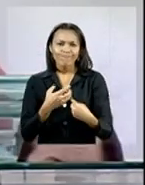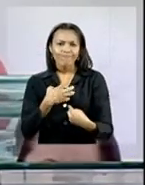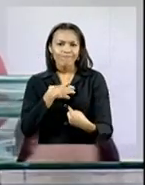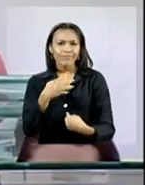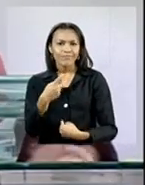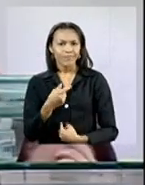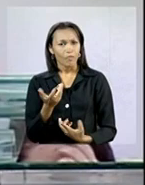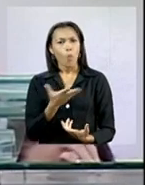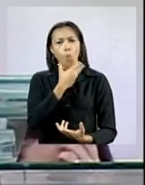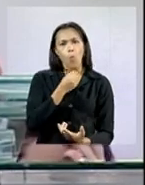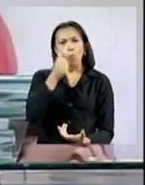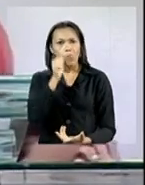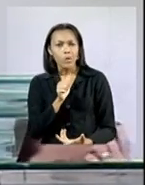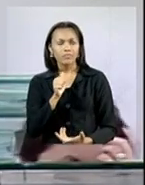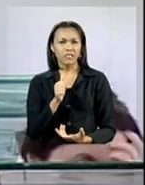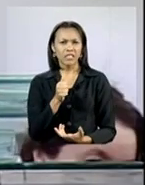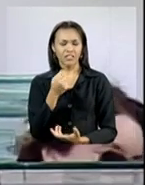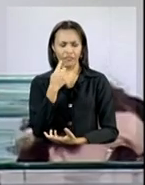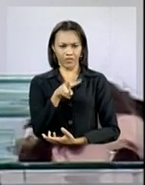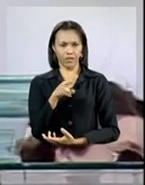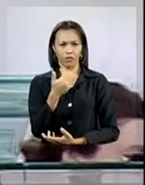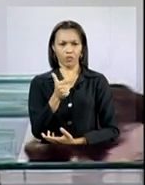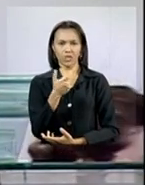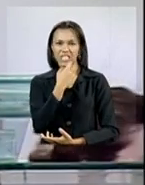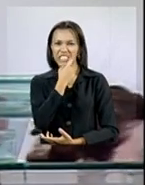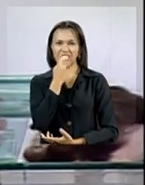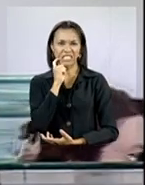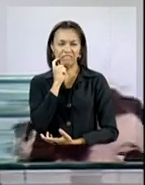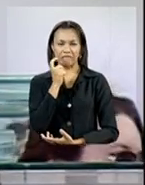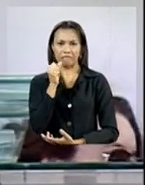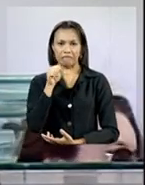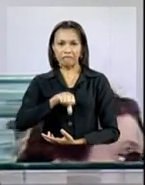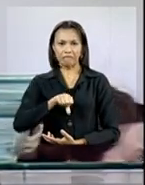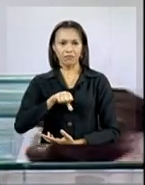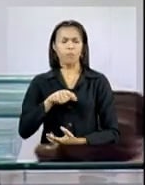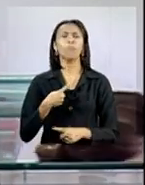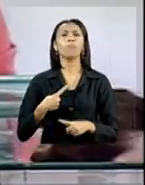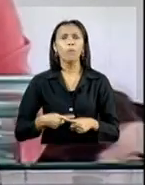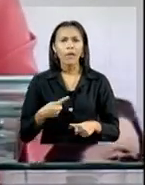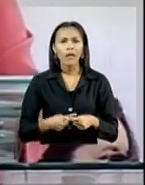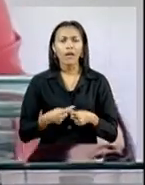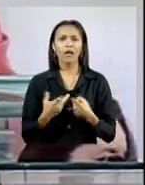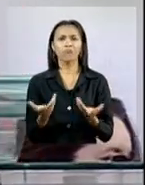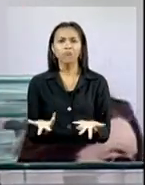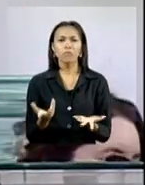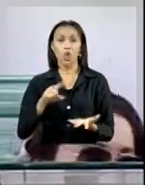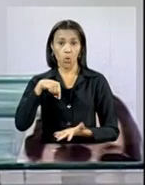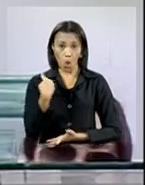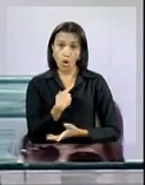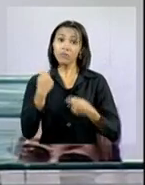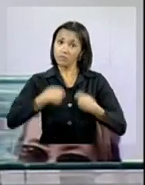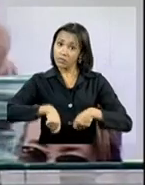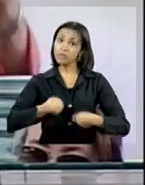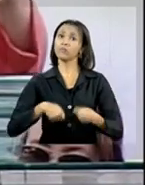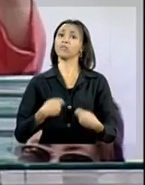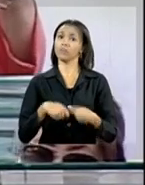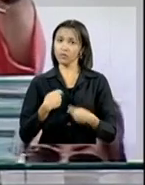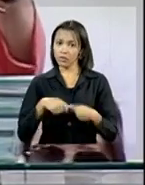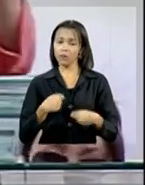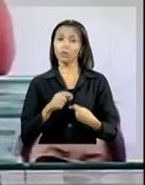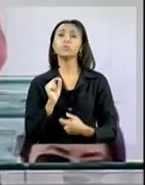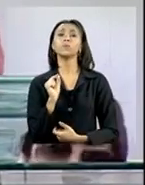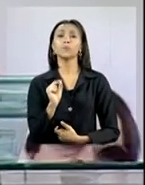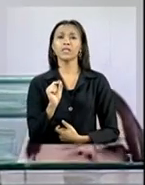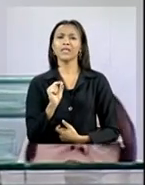brasileira ou uma irmã sem os dentes por que isso porque nós precisamos de uma